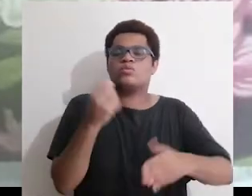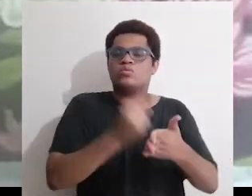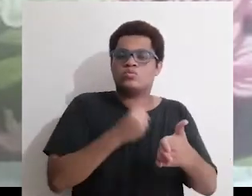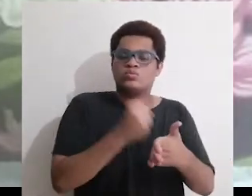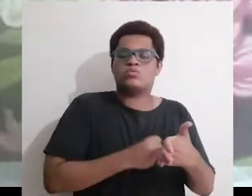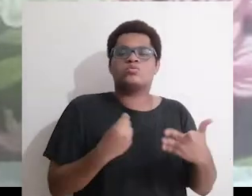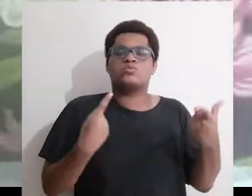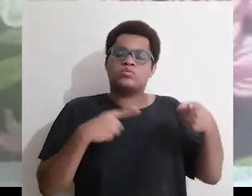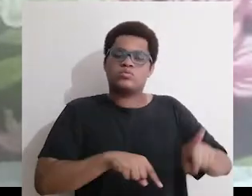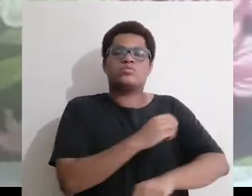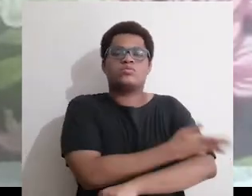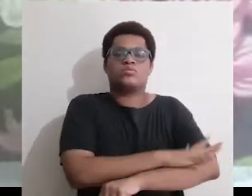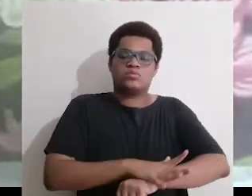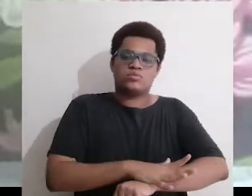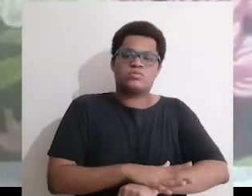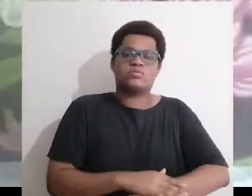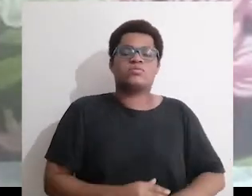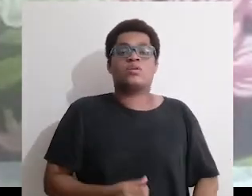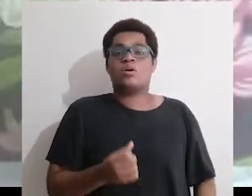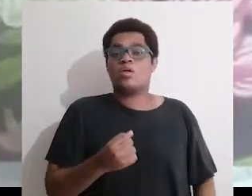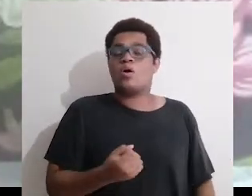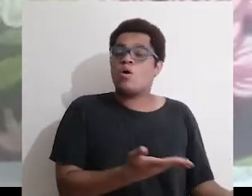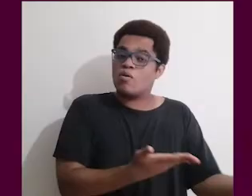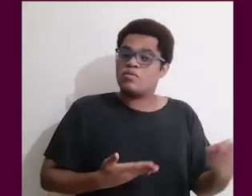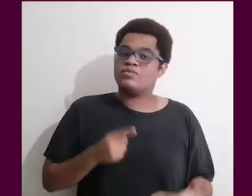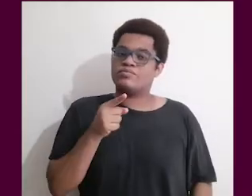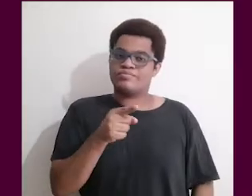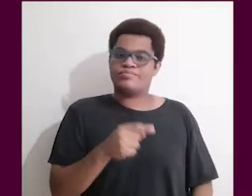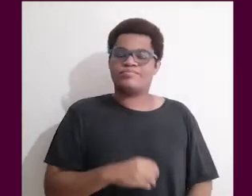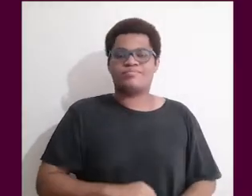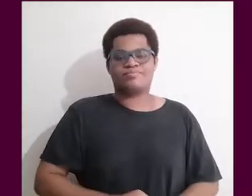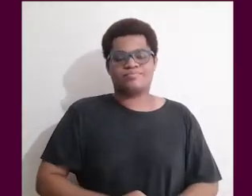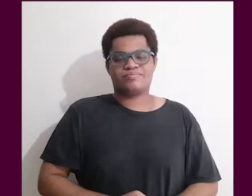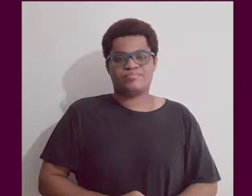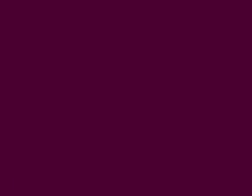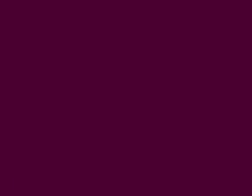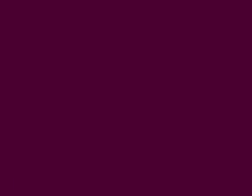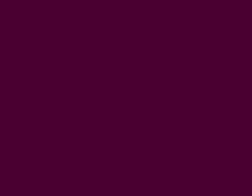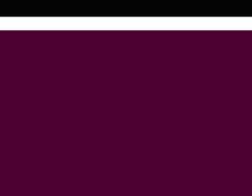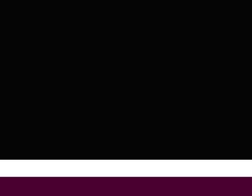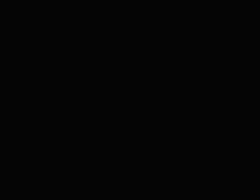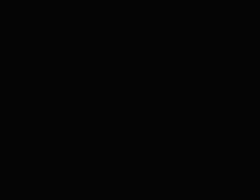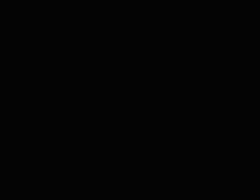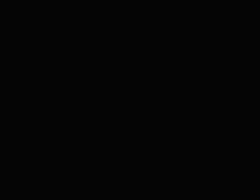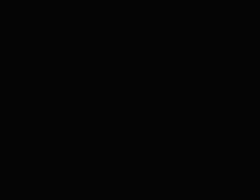age literalmente contra o racismo? É um convite para você.